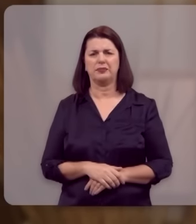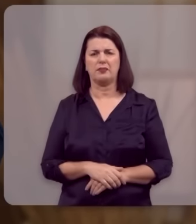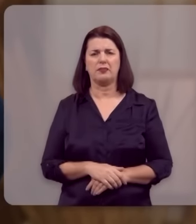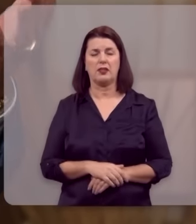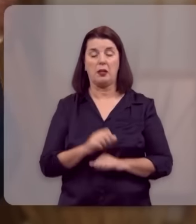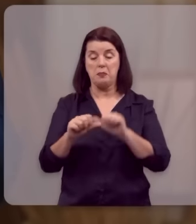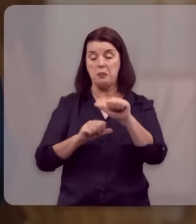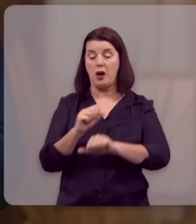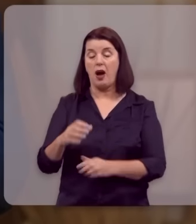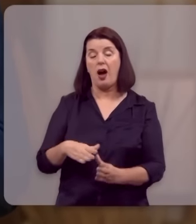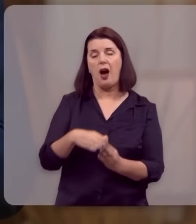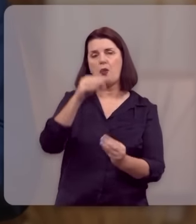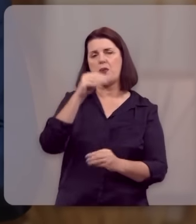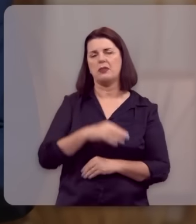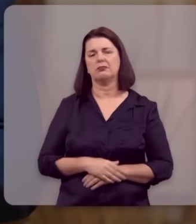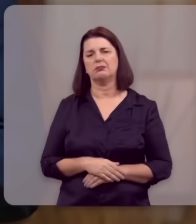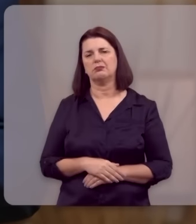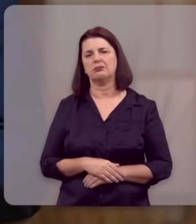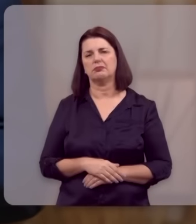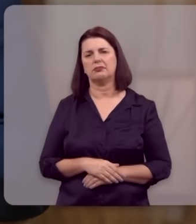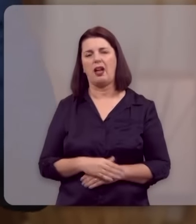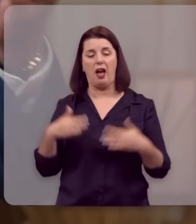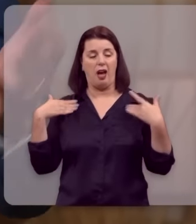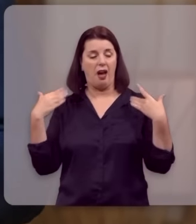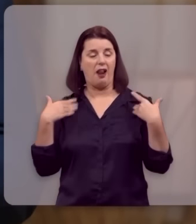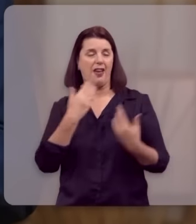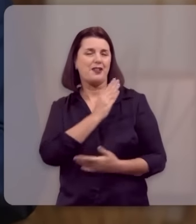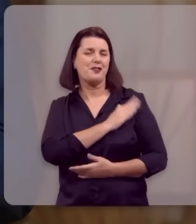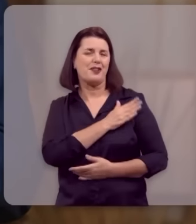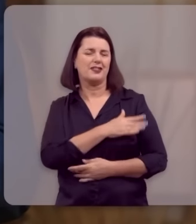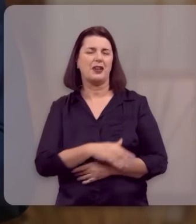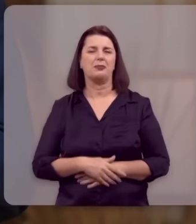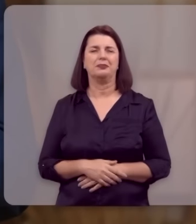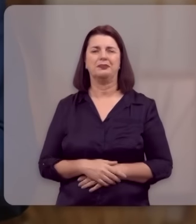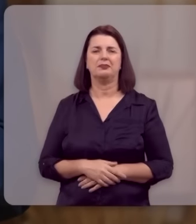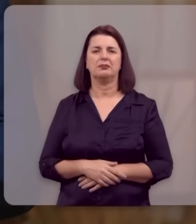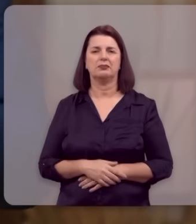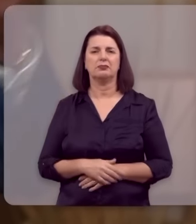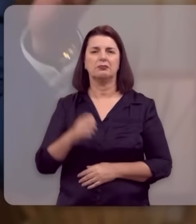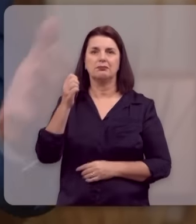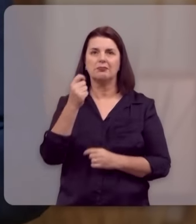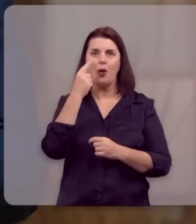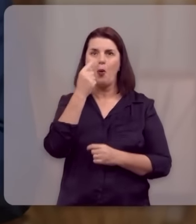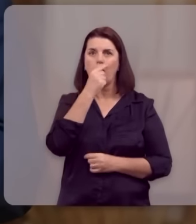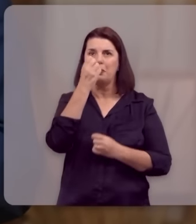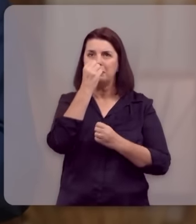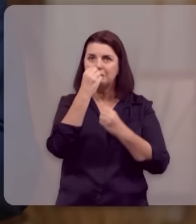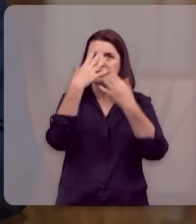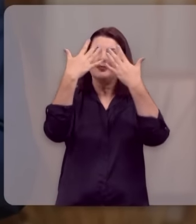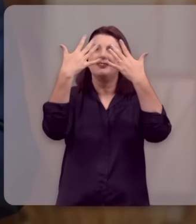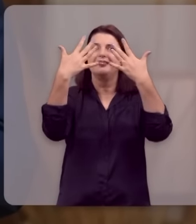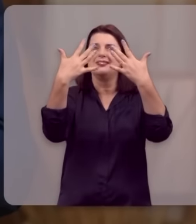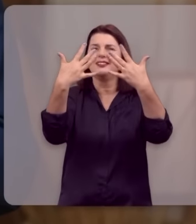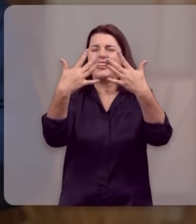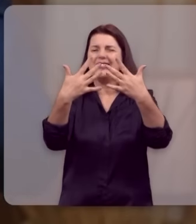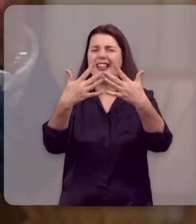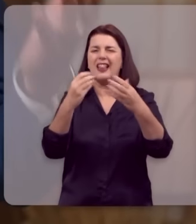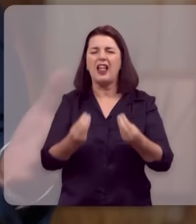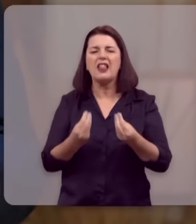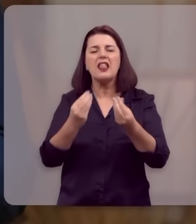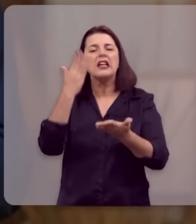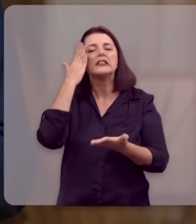Ela restaura a alma. Ela alegra o coração, ela ilumina os olhos, ela